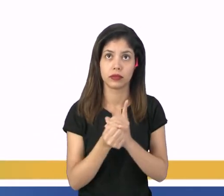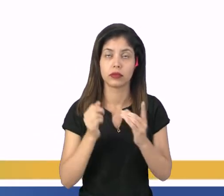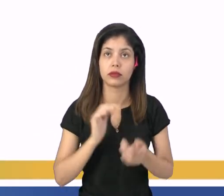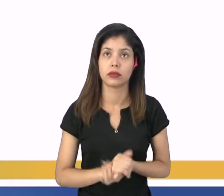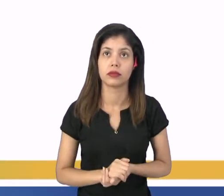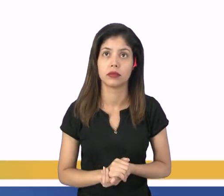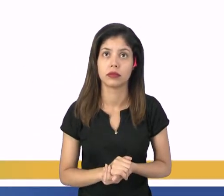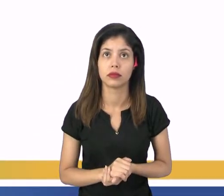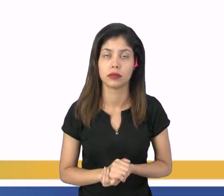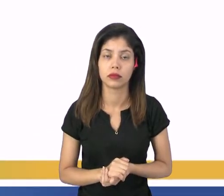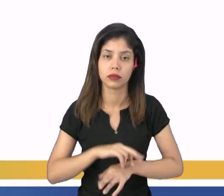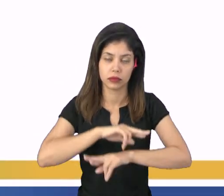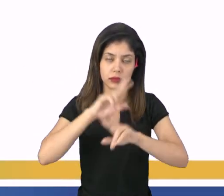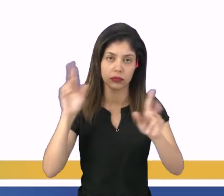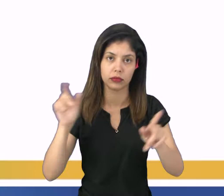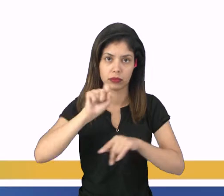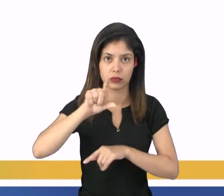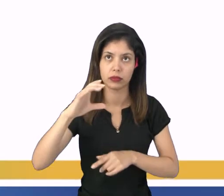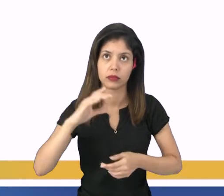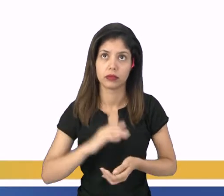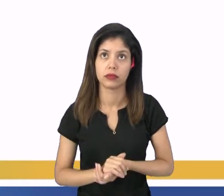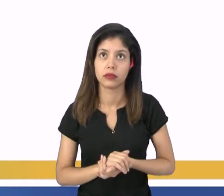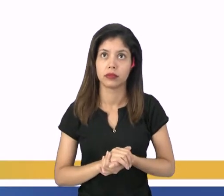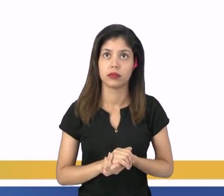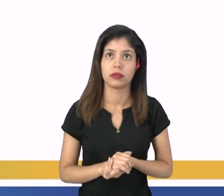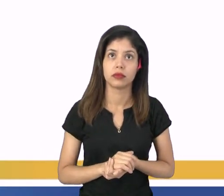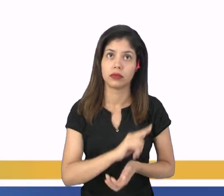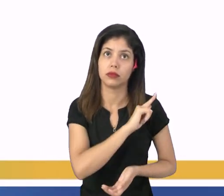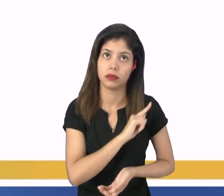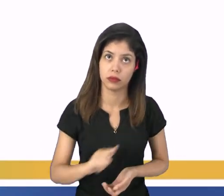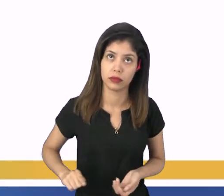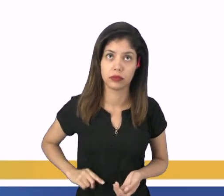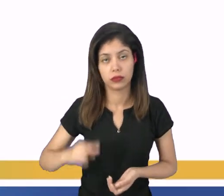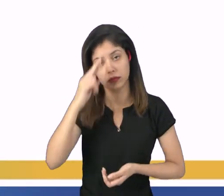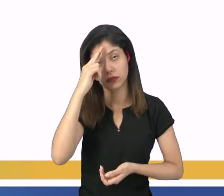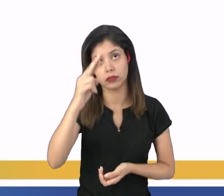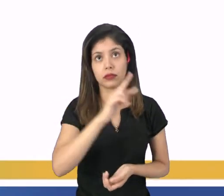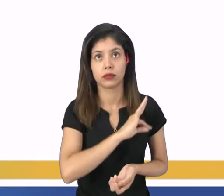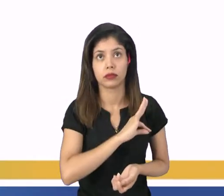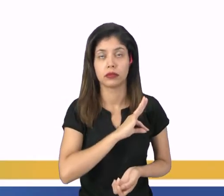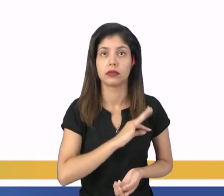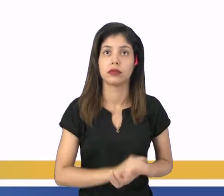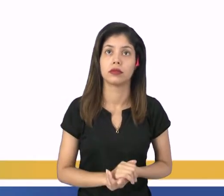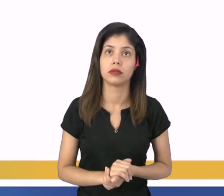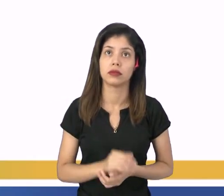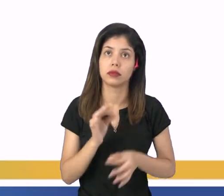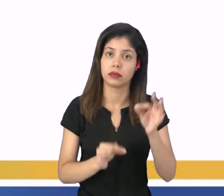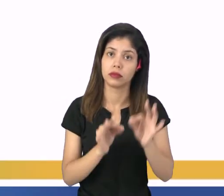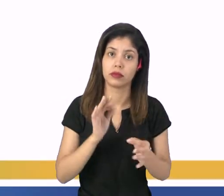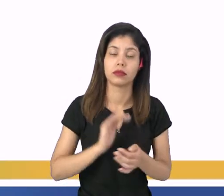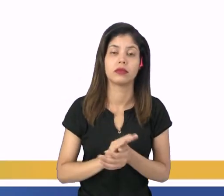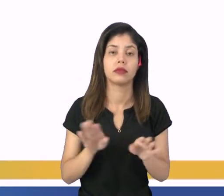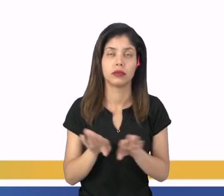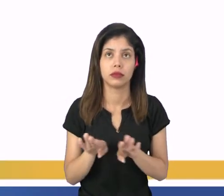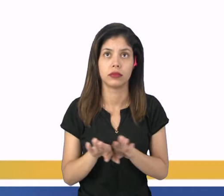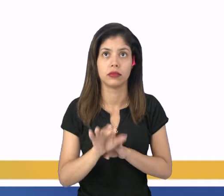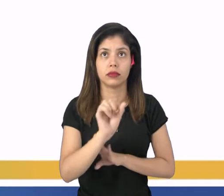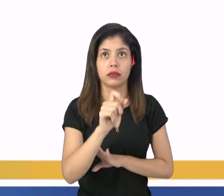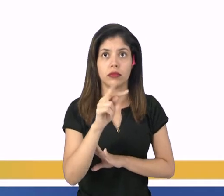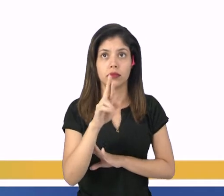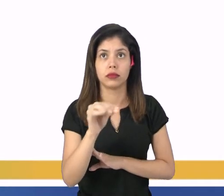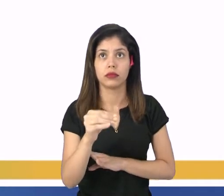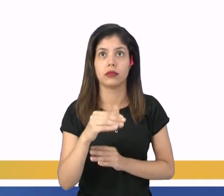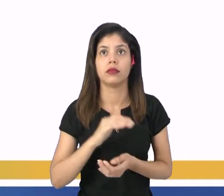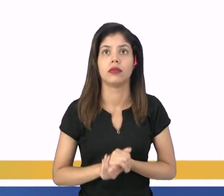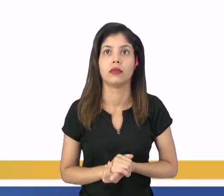seja, tinham várias classes, com nobres, que eram os governantes, chefes militares, tá? Juízes e sacerdotes. Vamos ter também a